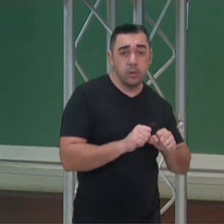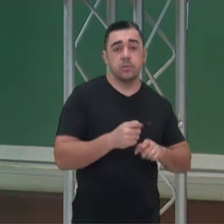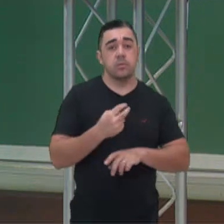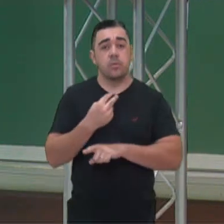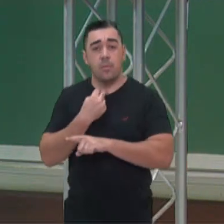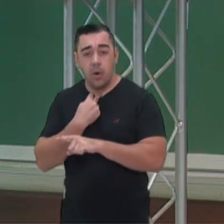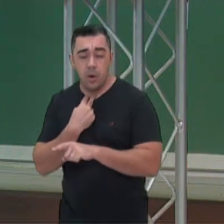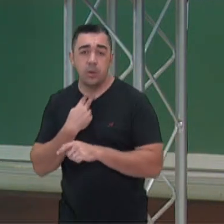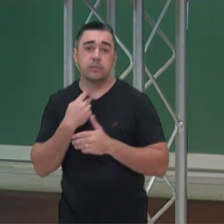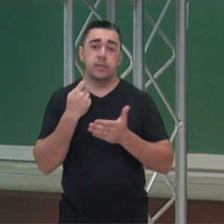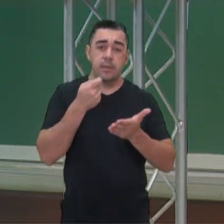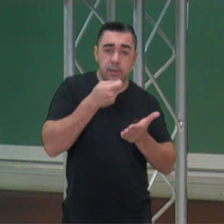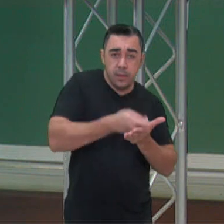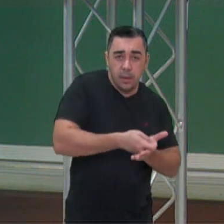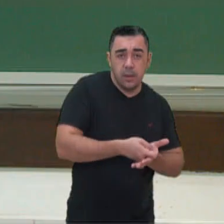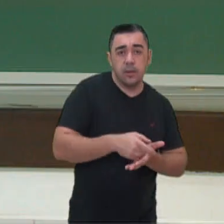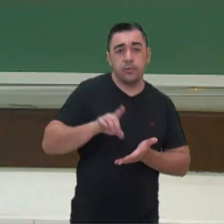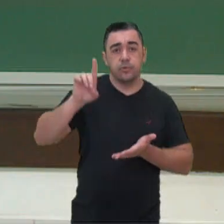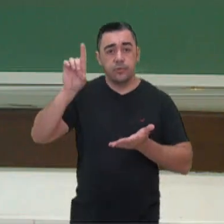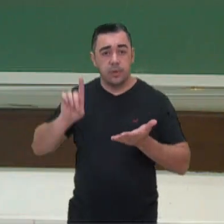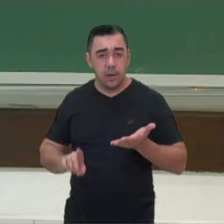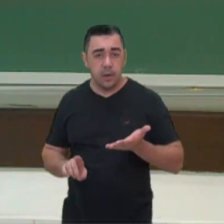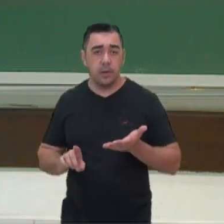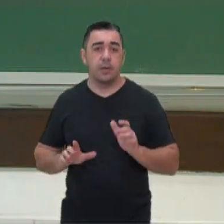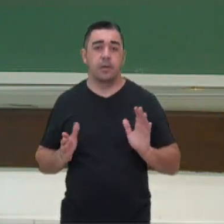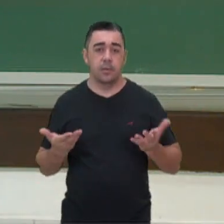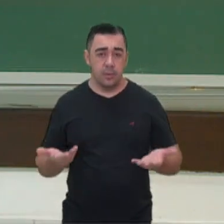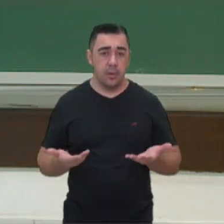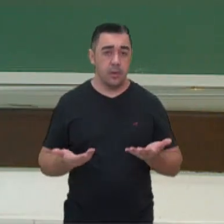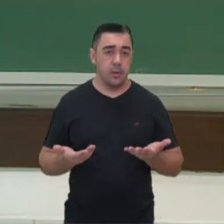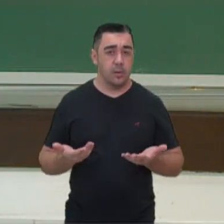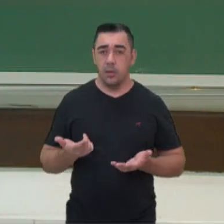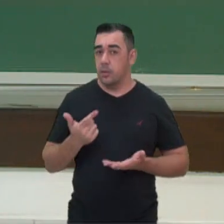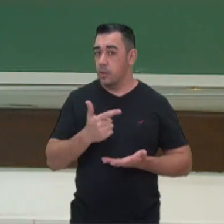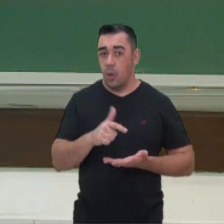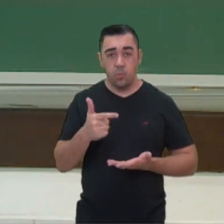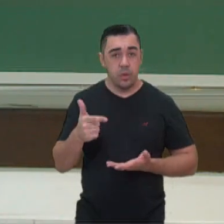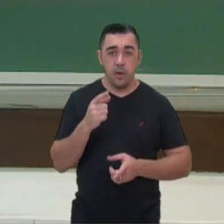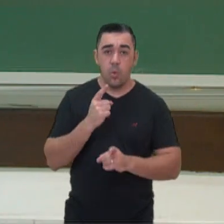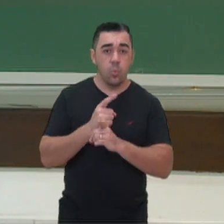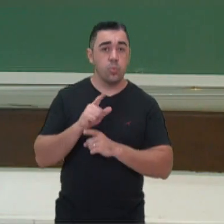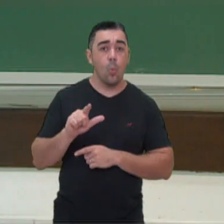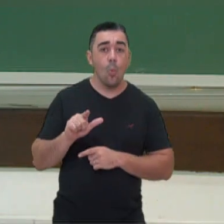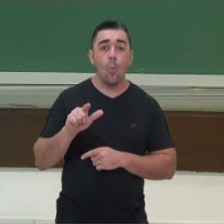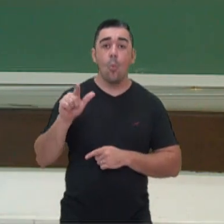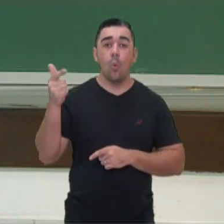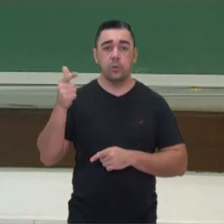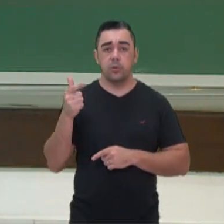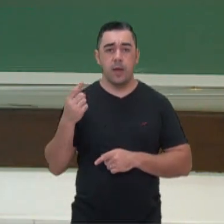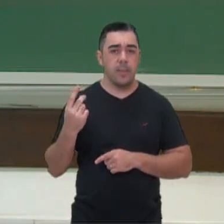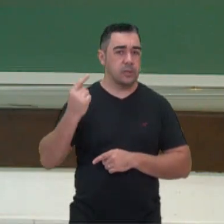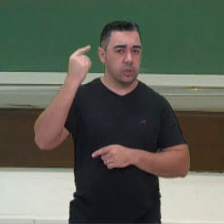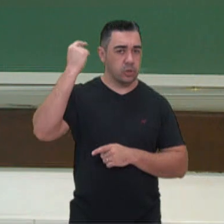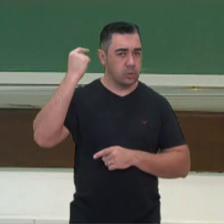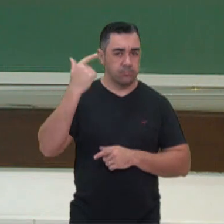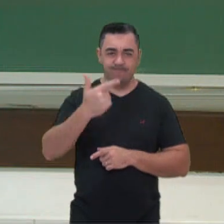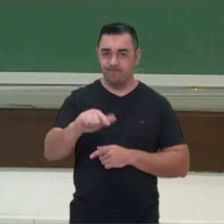que fazer. Até então não se encontrou outras leis de